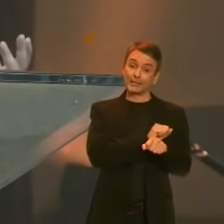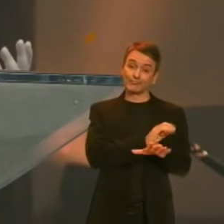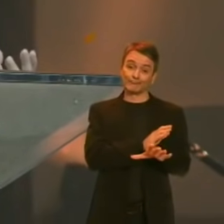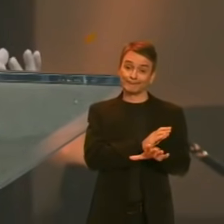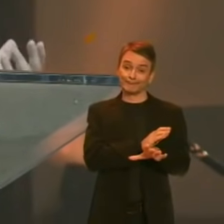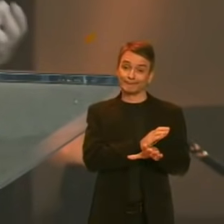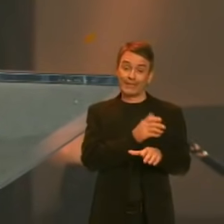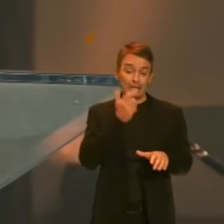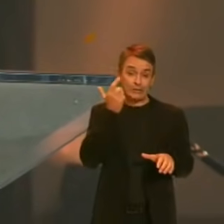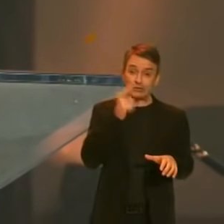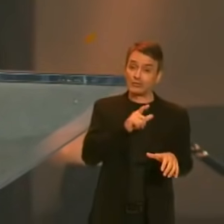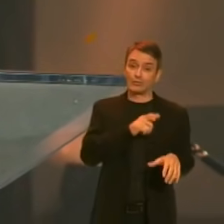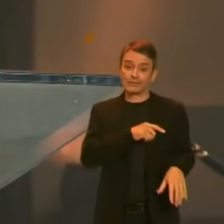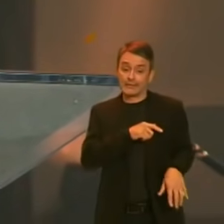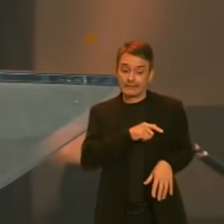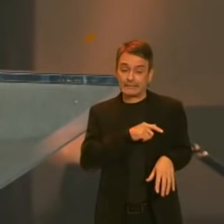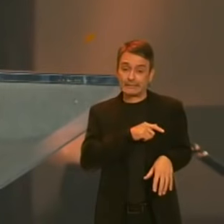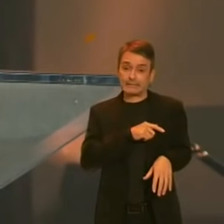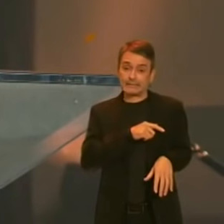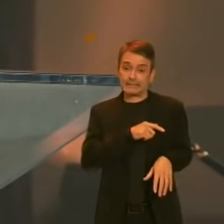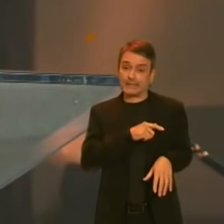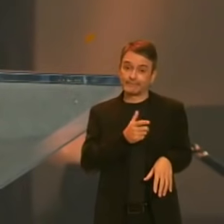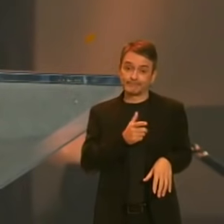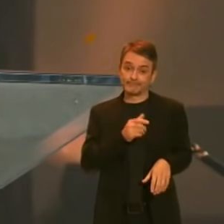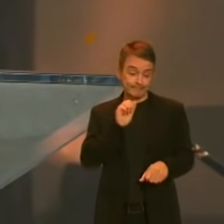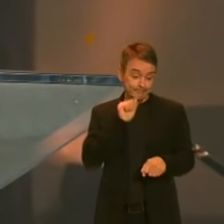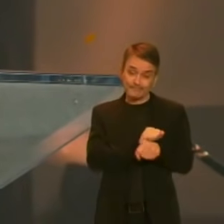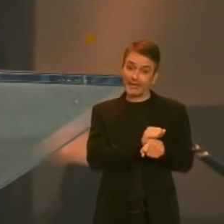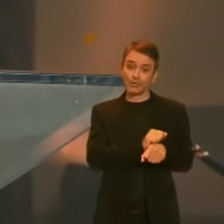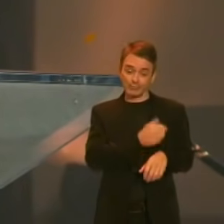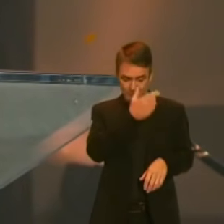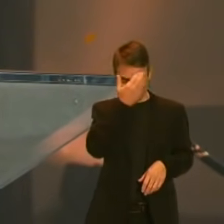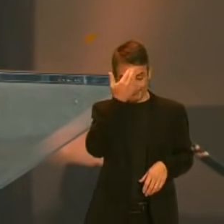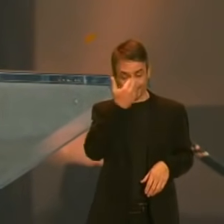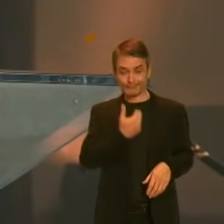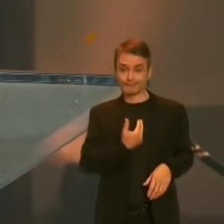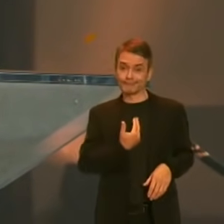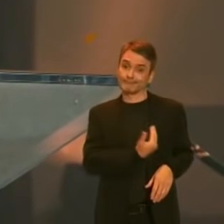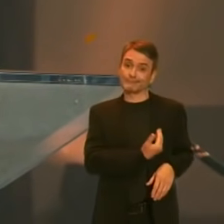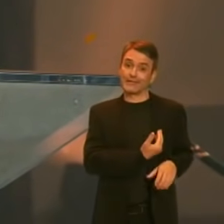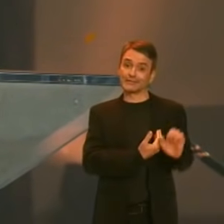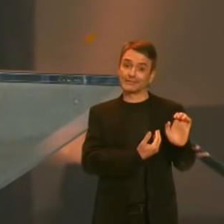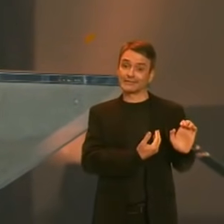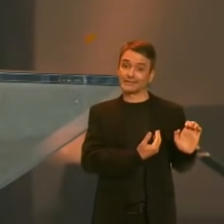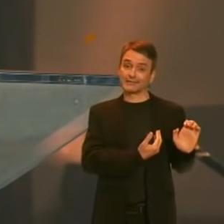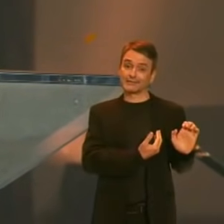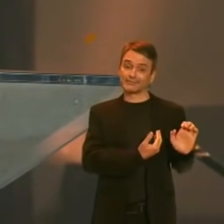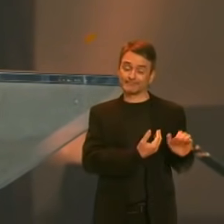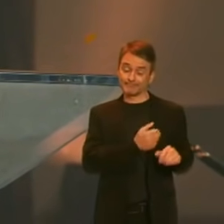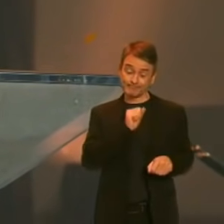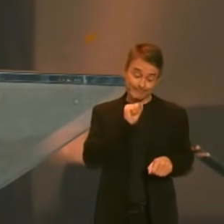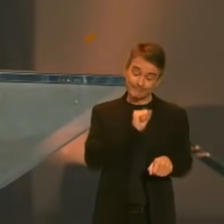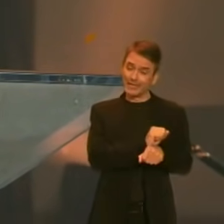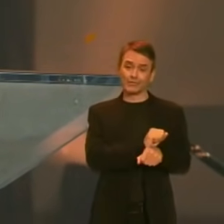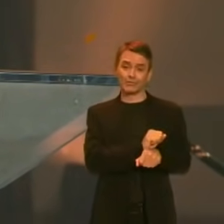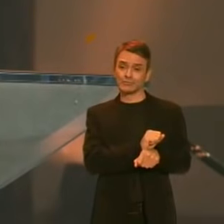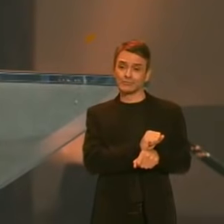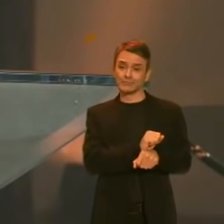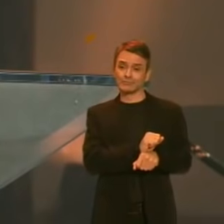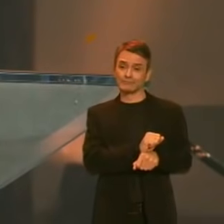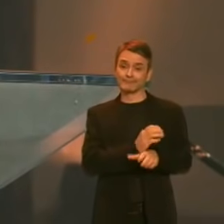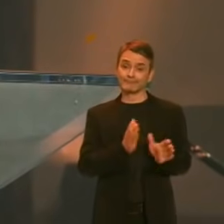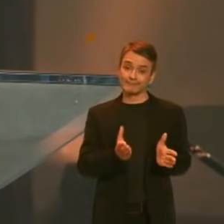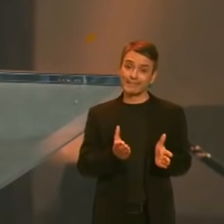se movimenta, o braço esquerdo não se movimenta, ele está com todo o lado esquerdo paralisado, e agora o